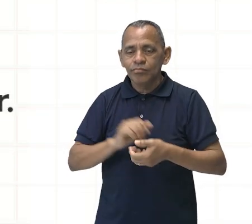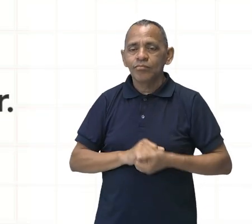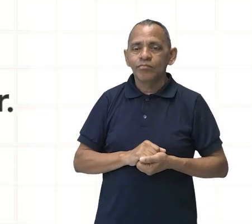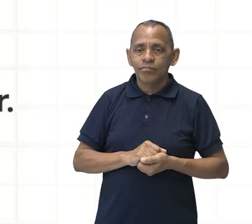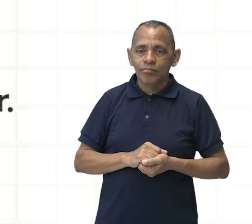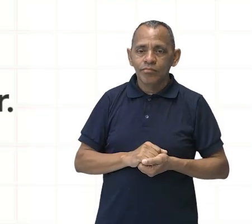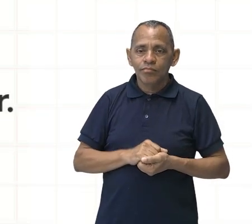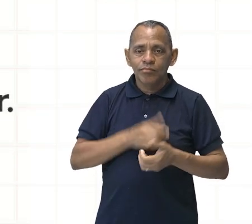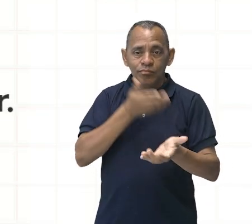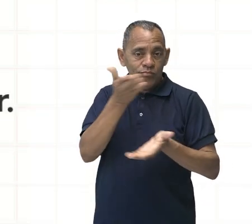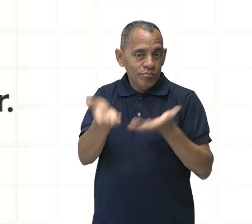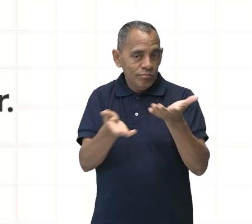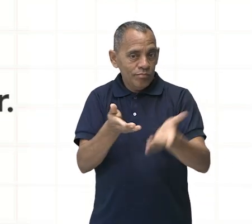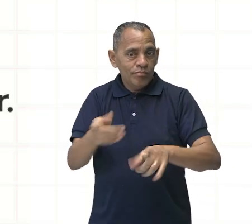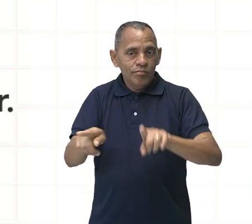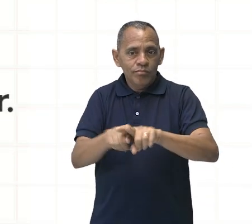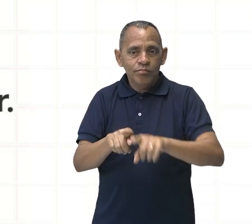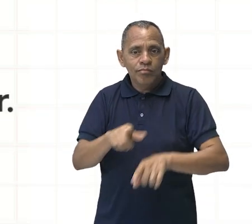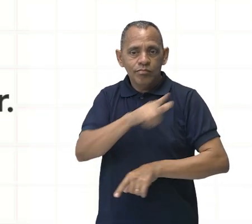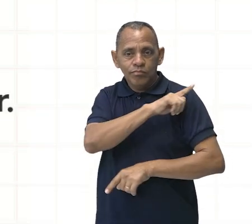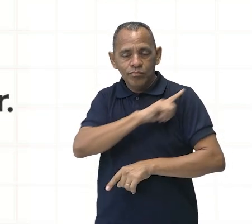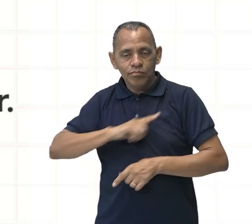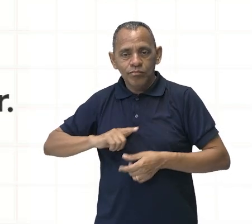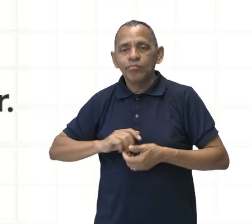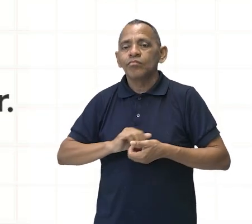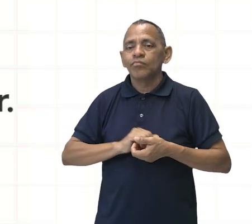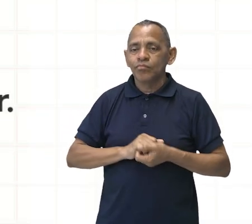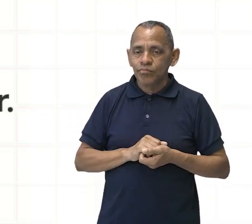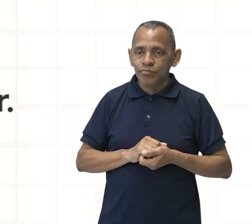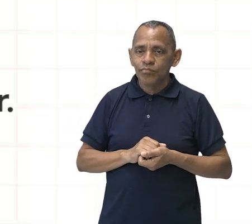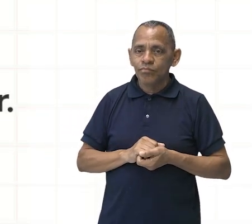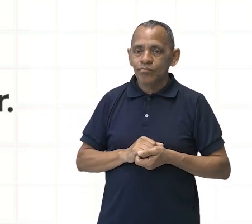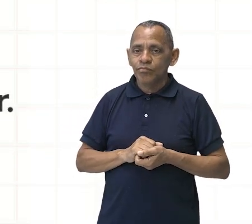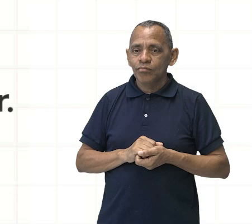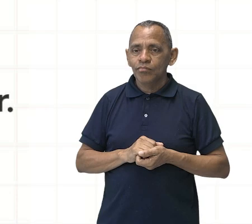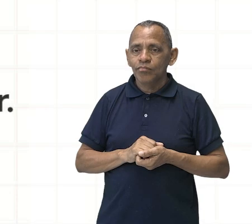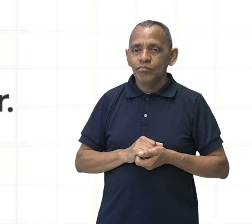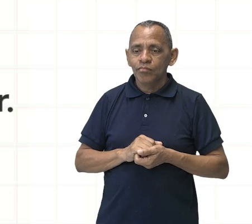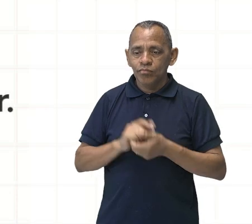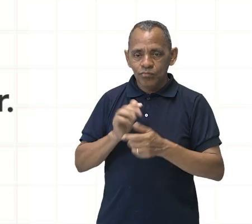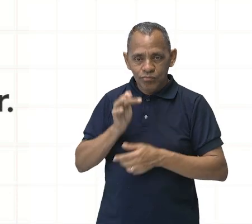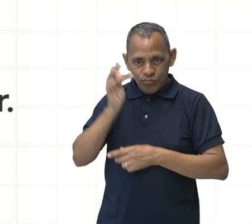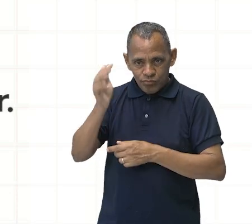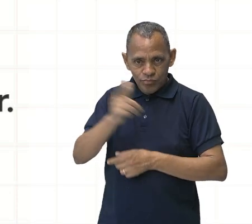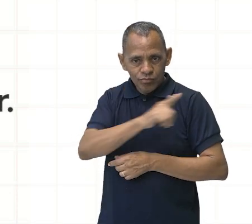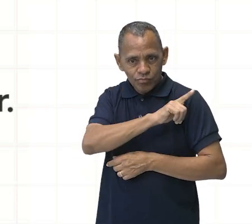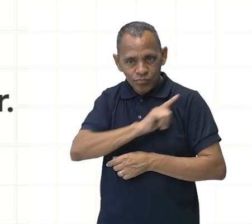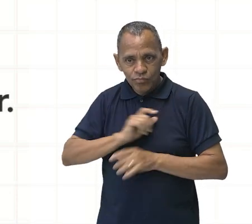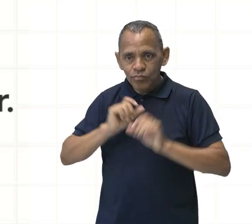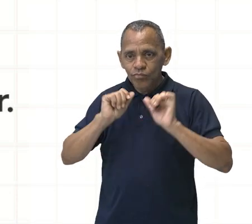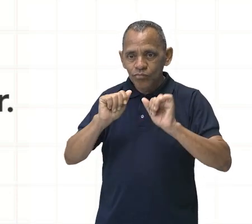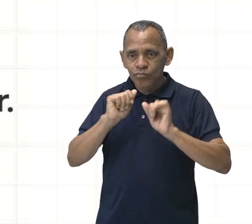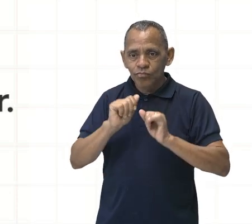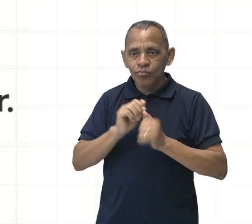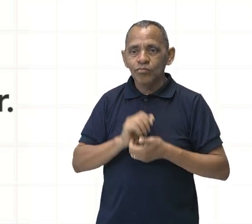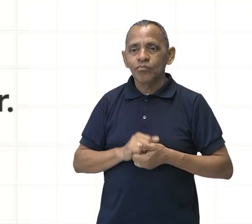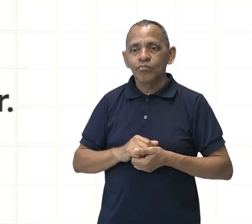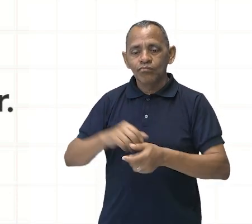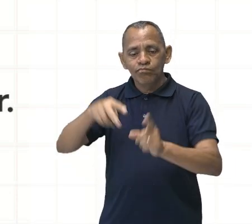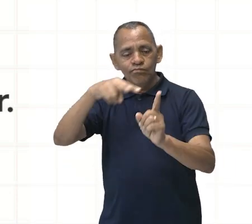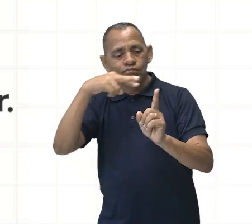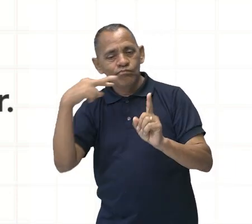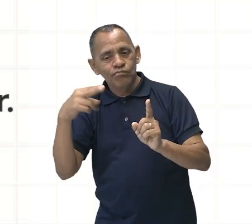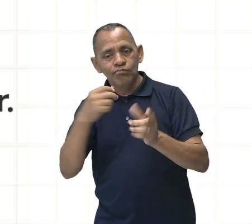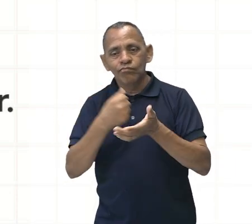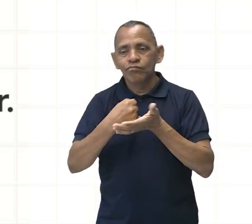Então, ele vai fazer ali o caminho para que os futuros governos pudessem olhar e